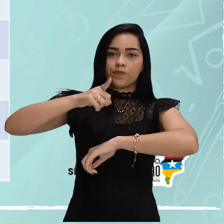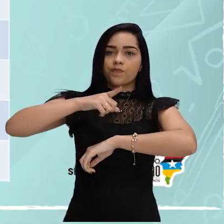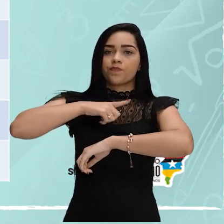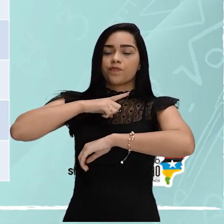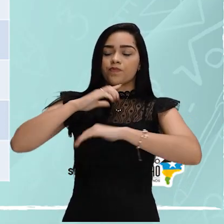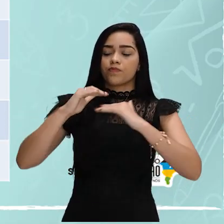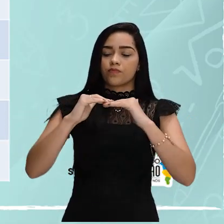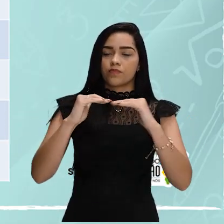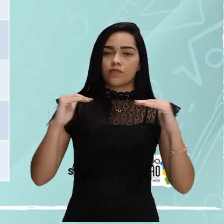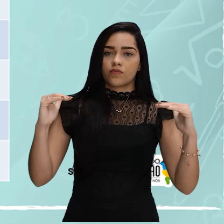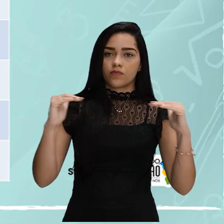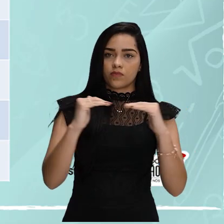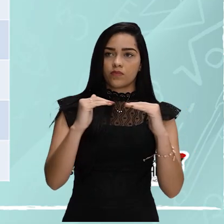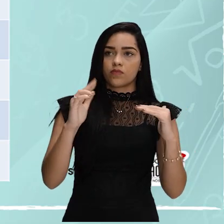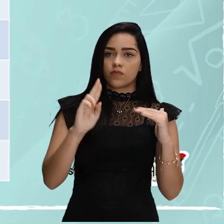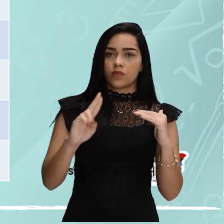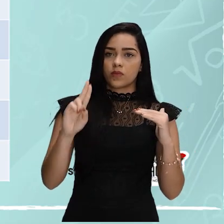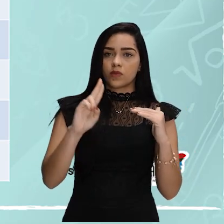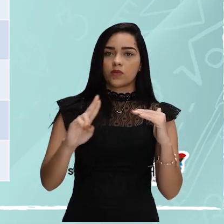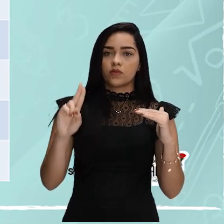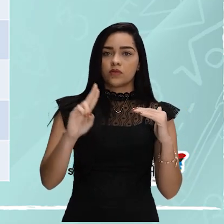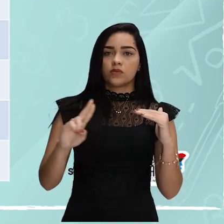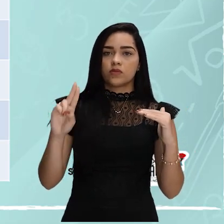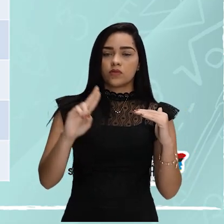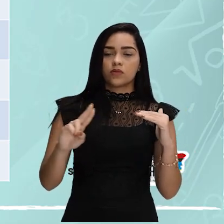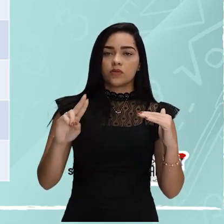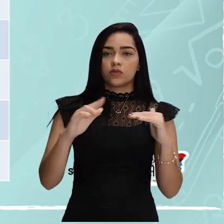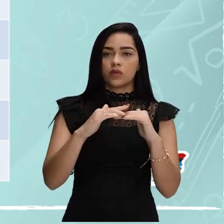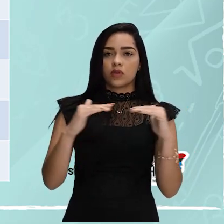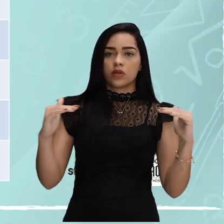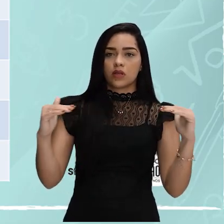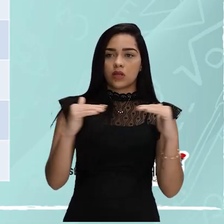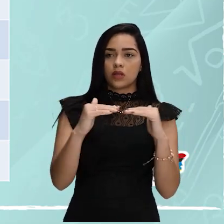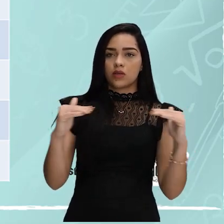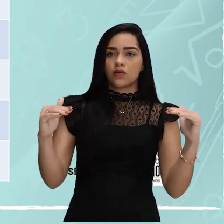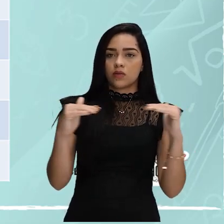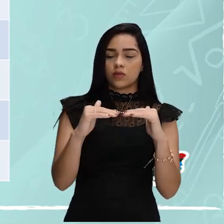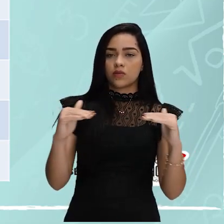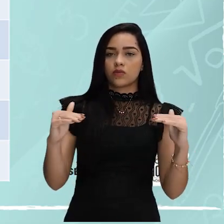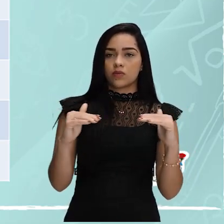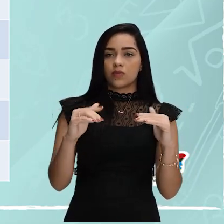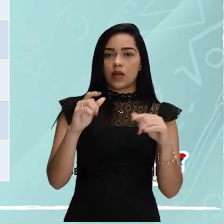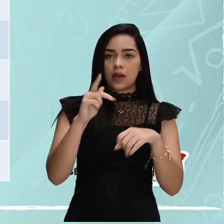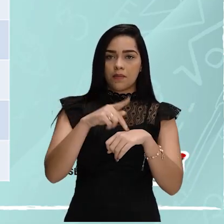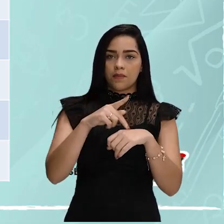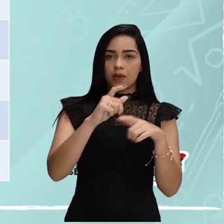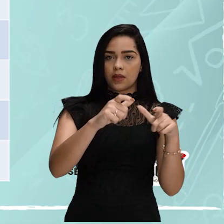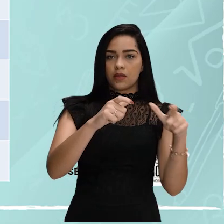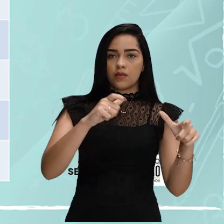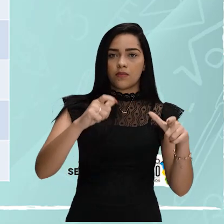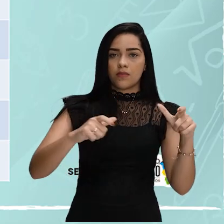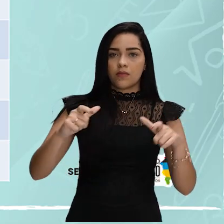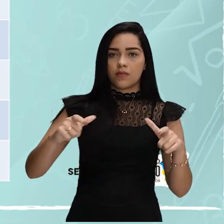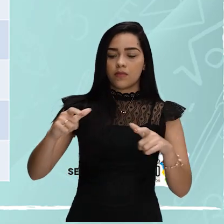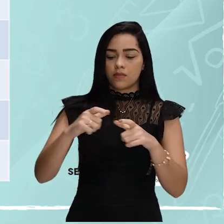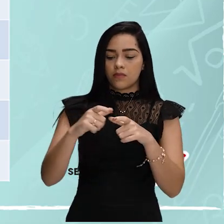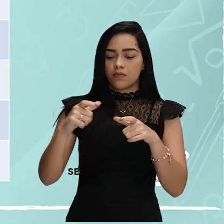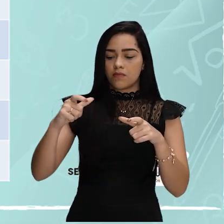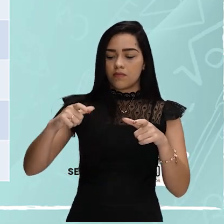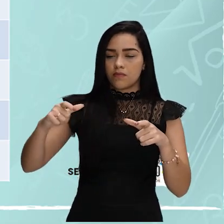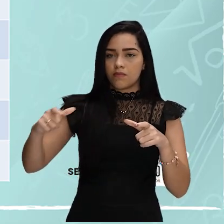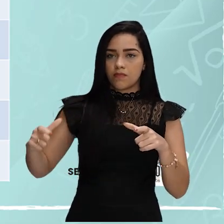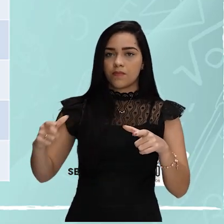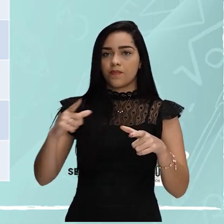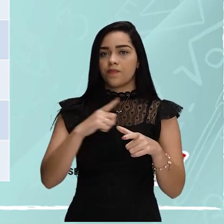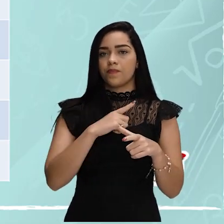os pavimentos que servem para pavimentar, logicamente, as pedras que servem para pavimentar as ruas.